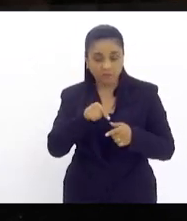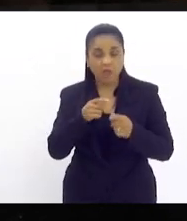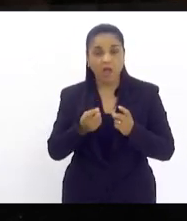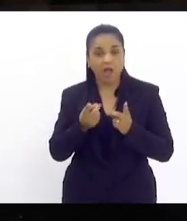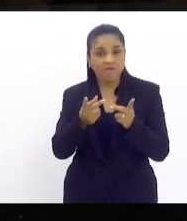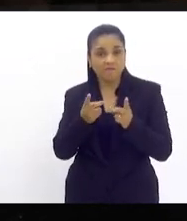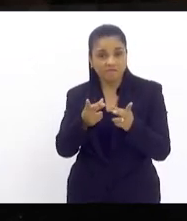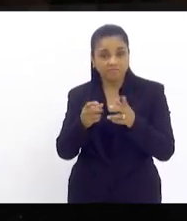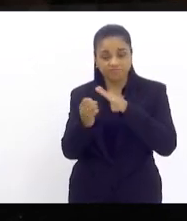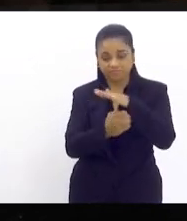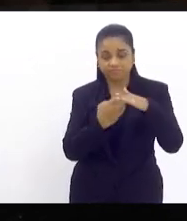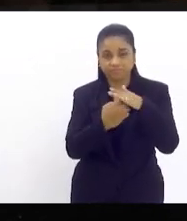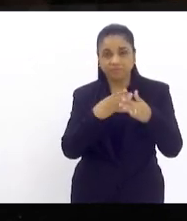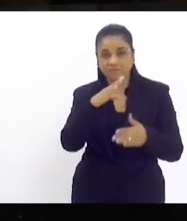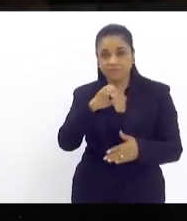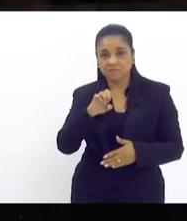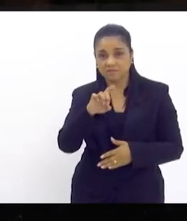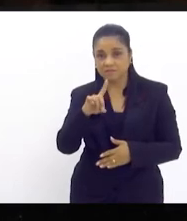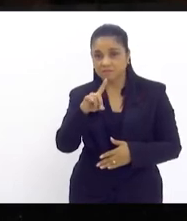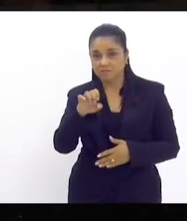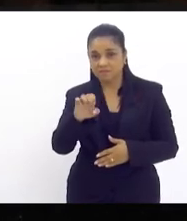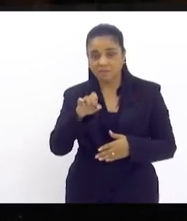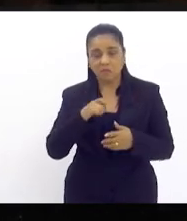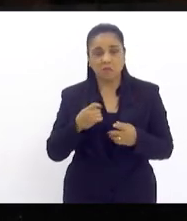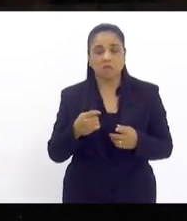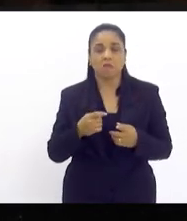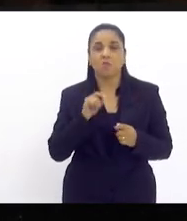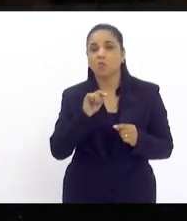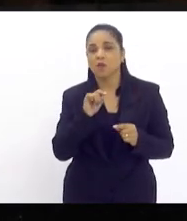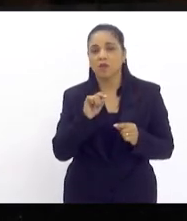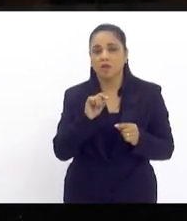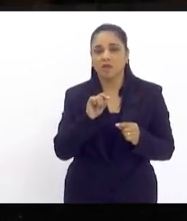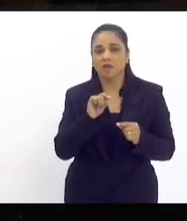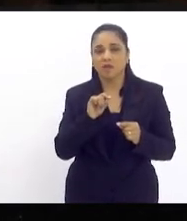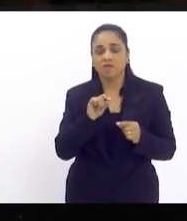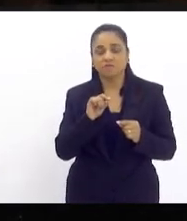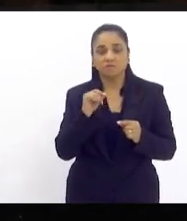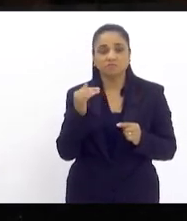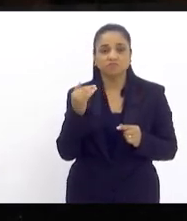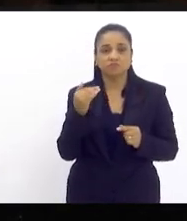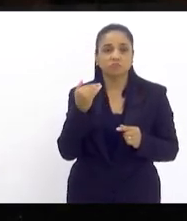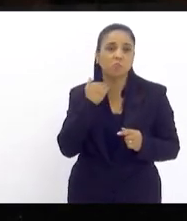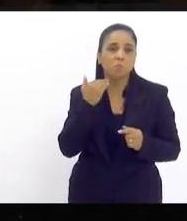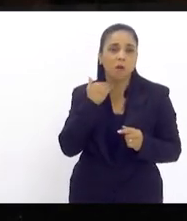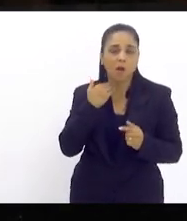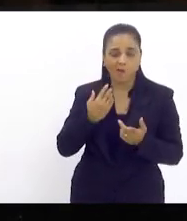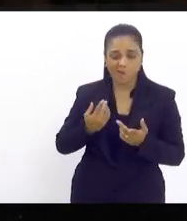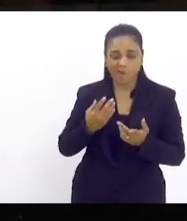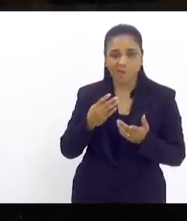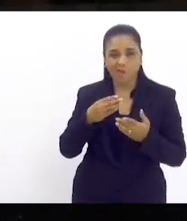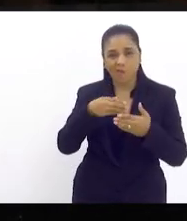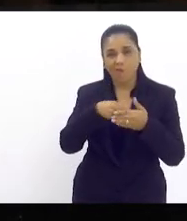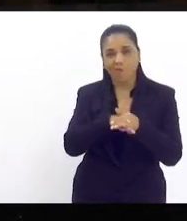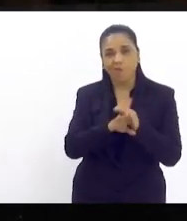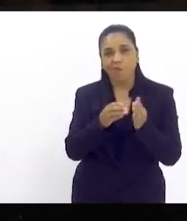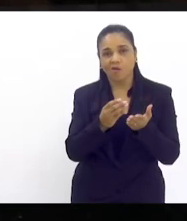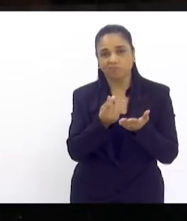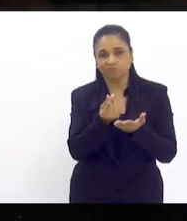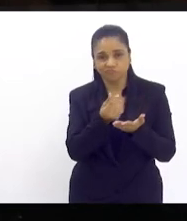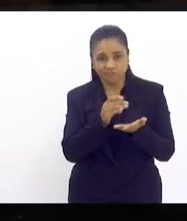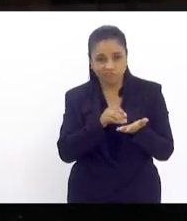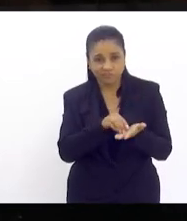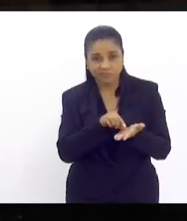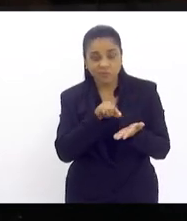importa somente na arrecadação da outorga que foi conferida aos cofres públicos. Nós estamos falando do